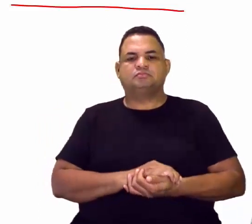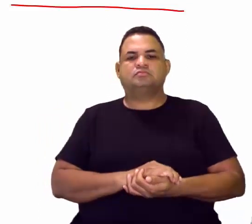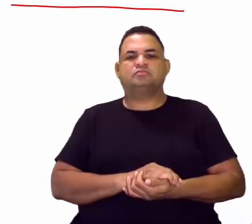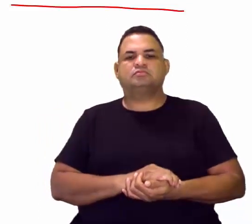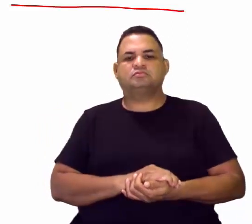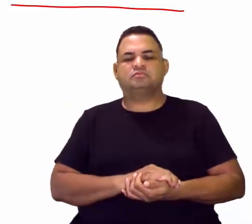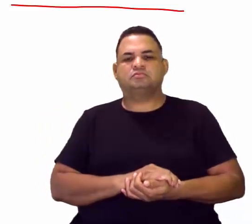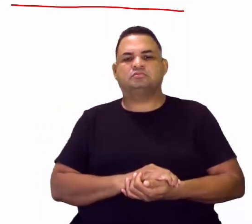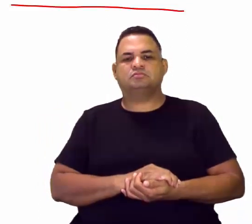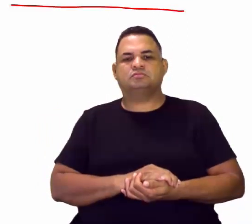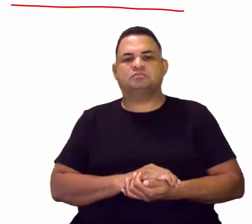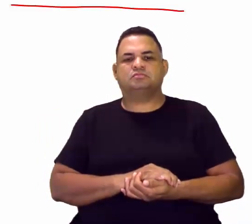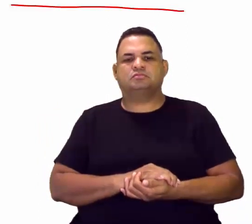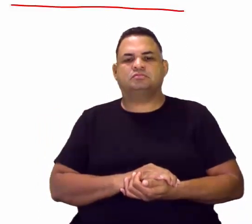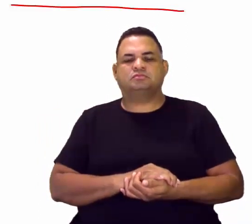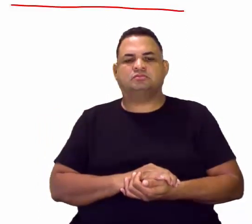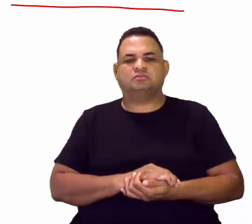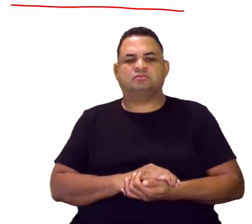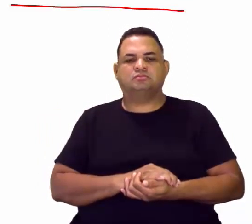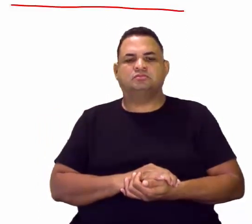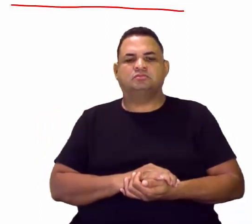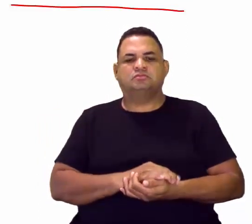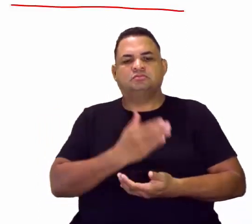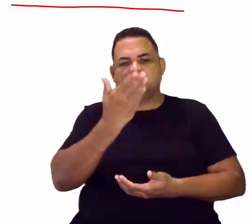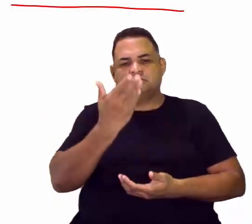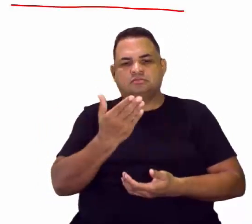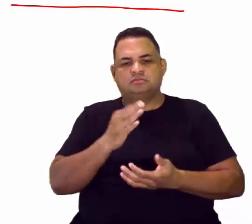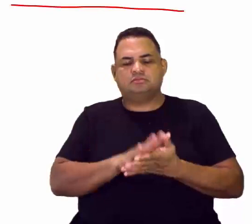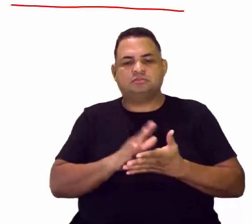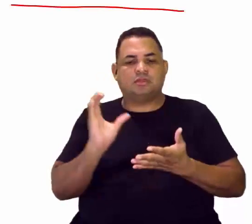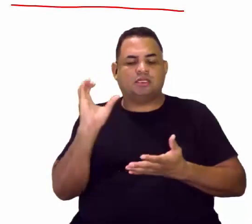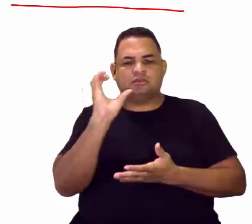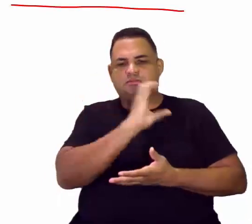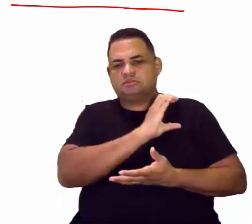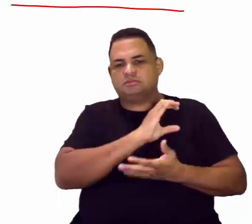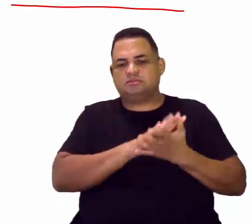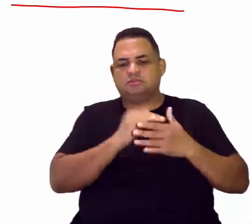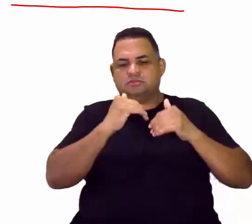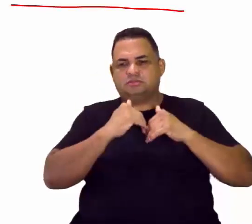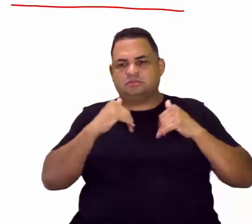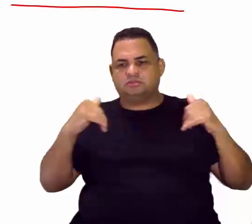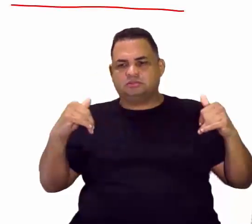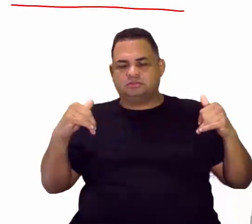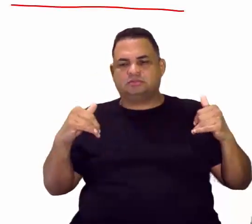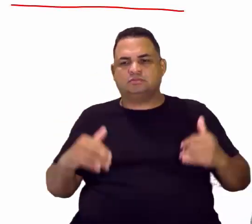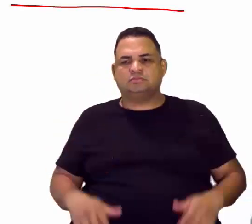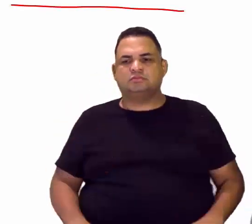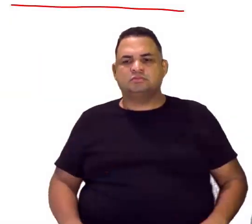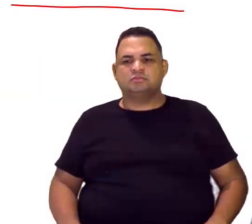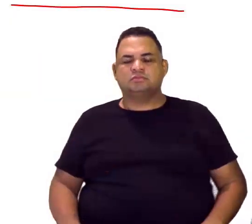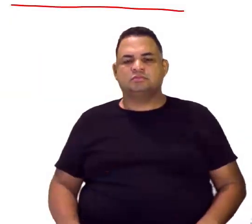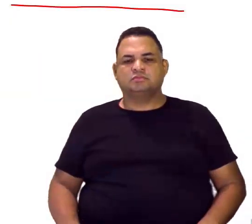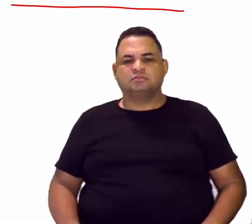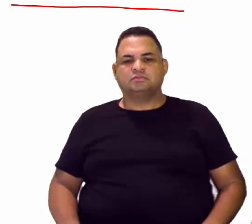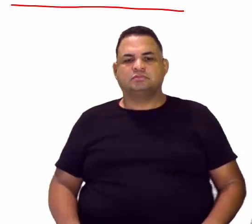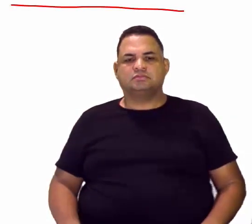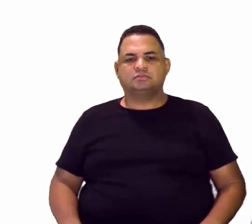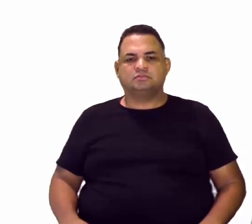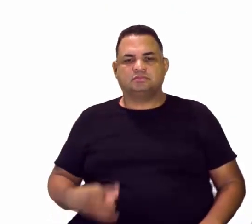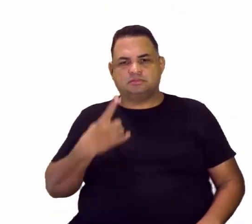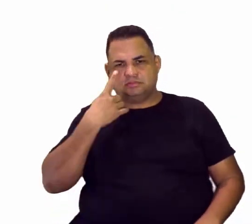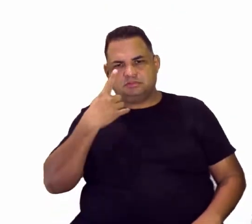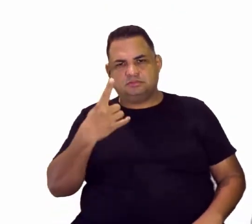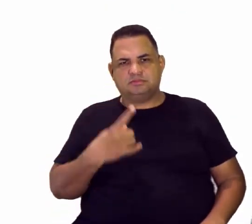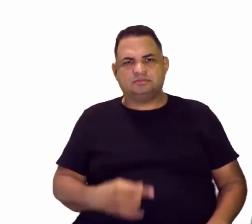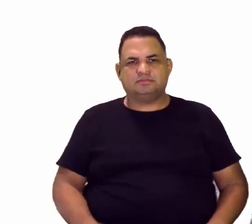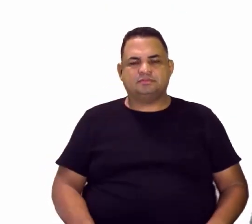Então, de qualquer maneira, elas ficam ligeiramente afastadas. Então, só para a gente ver,